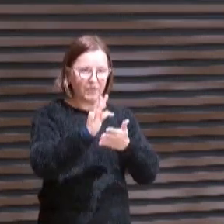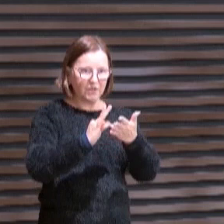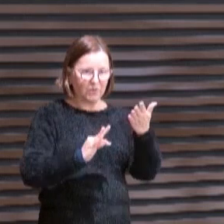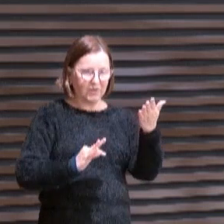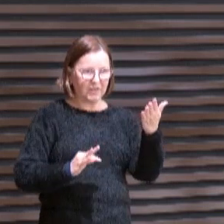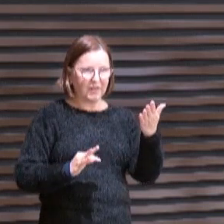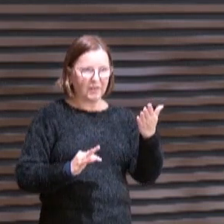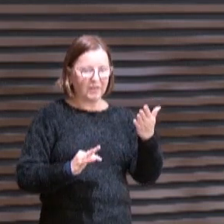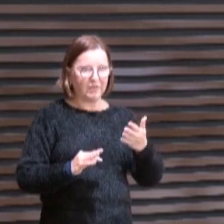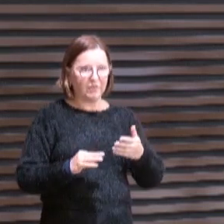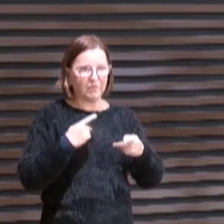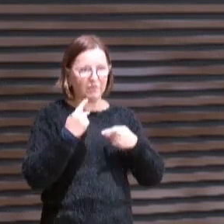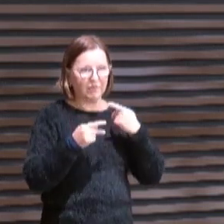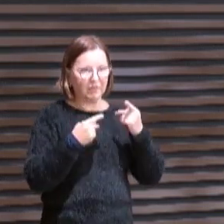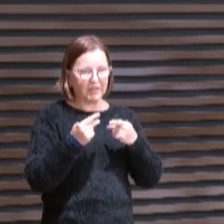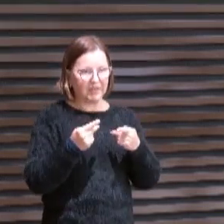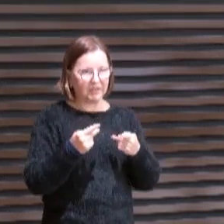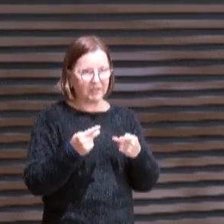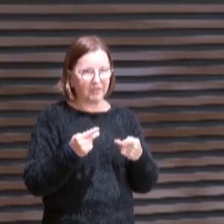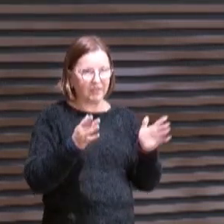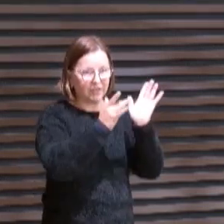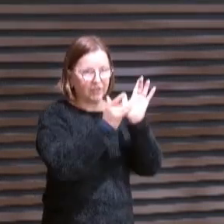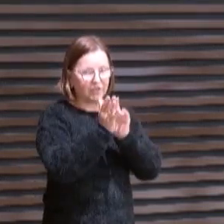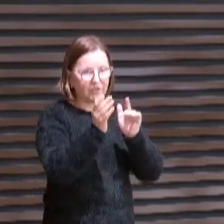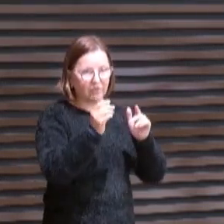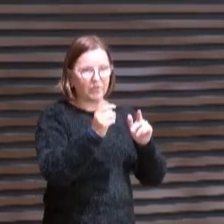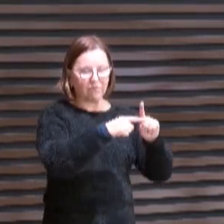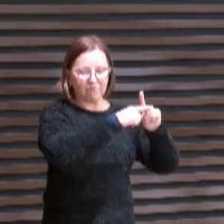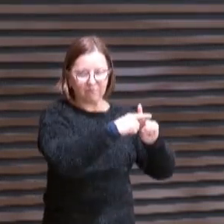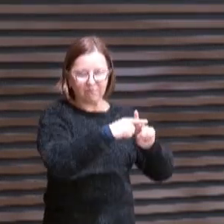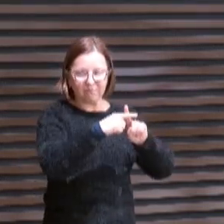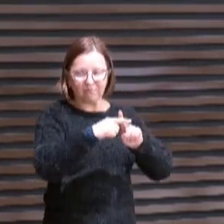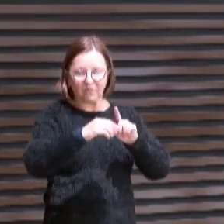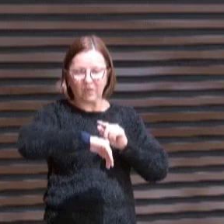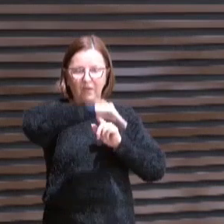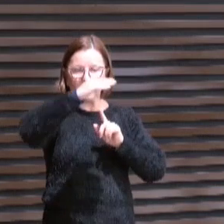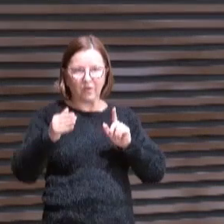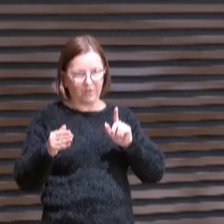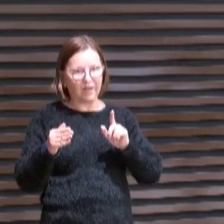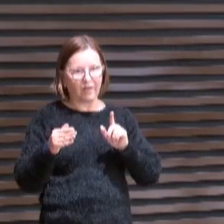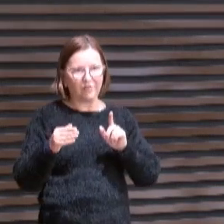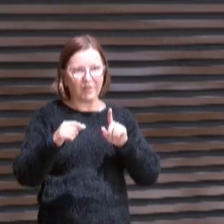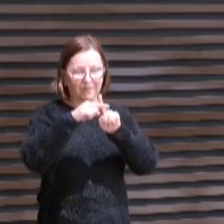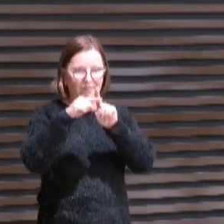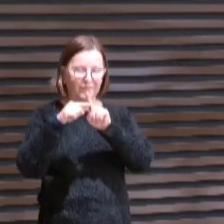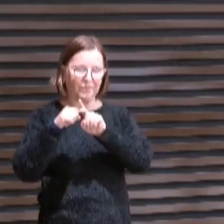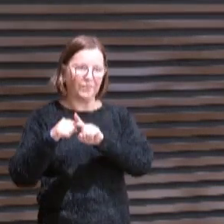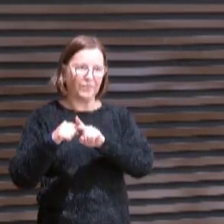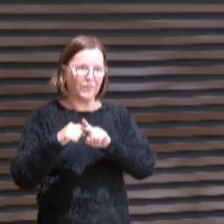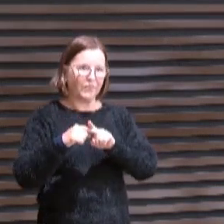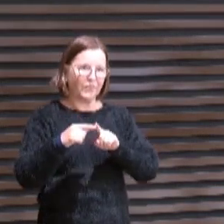que ele foi levando para o Calvário. Vamos ler outra vez o texto, o